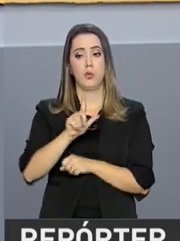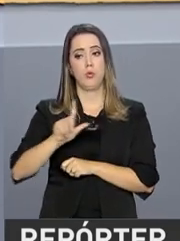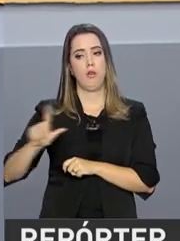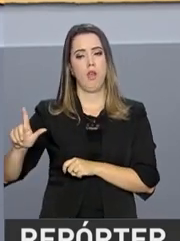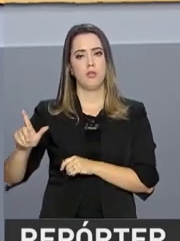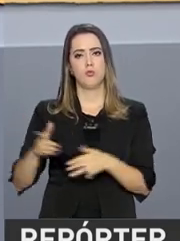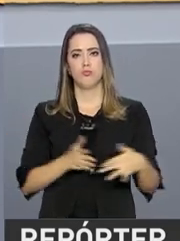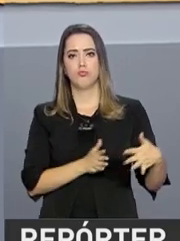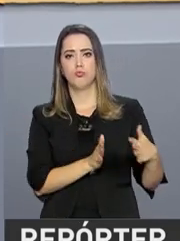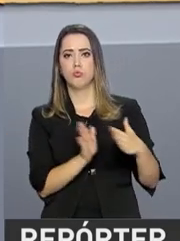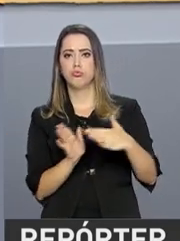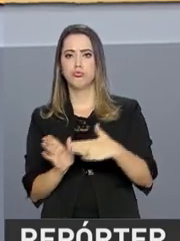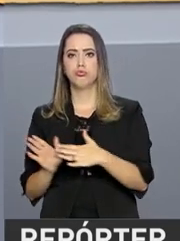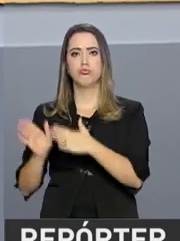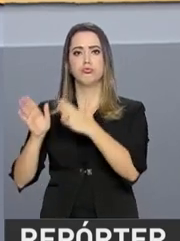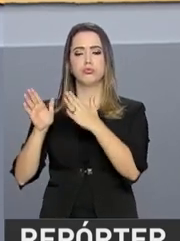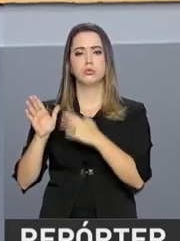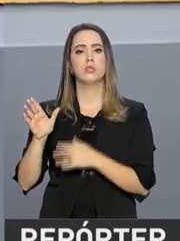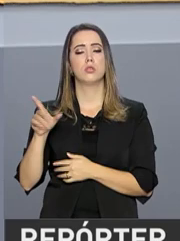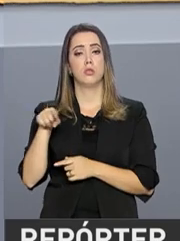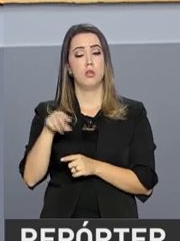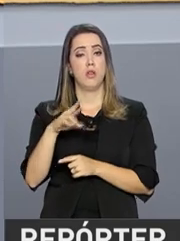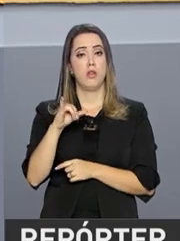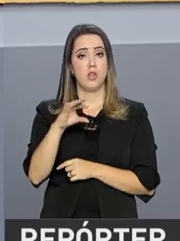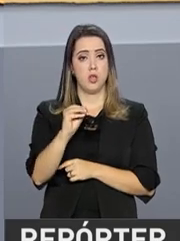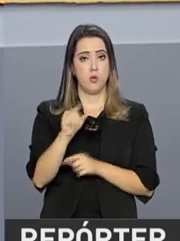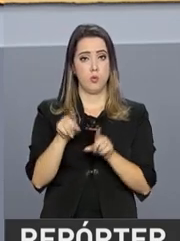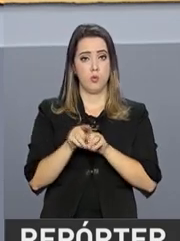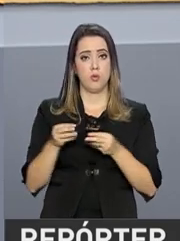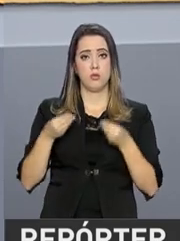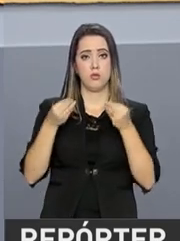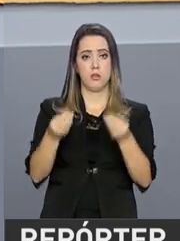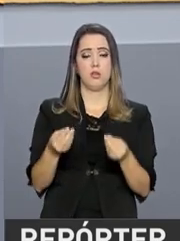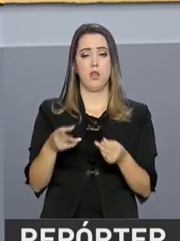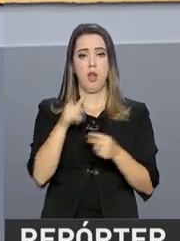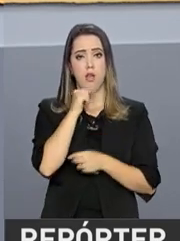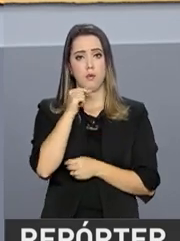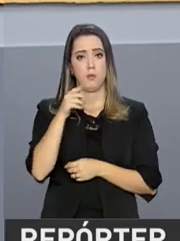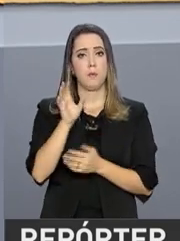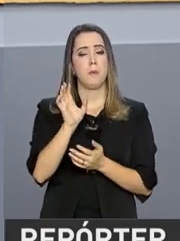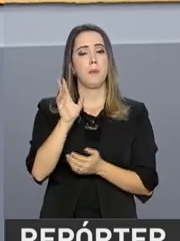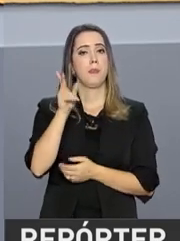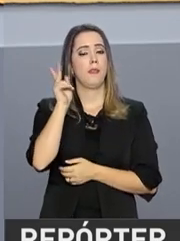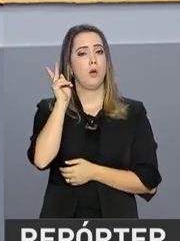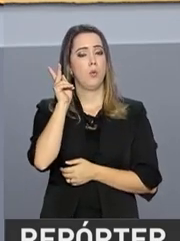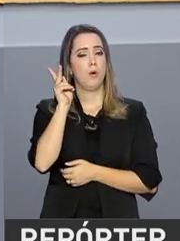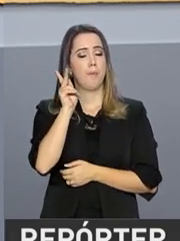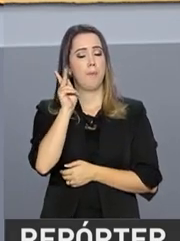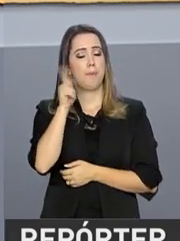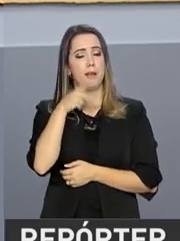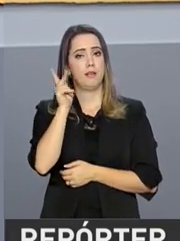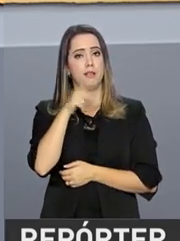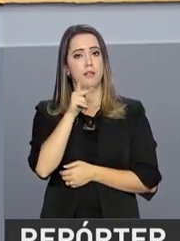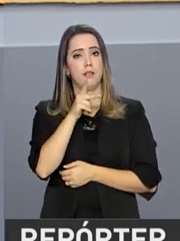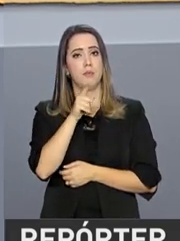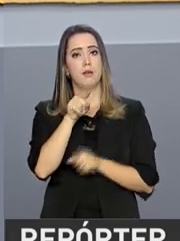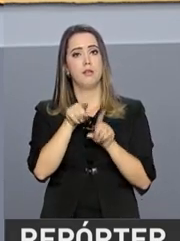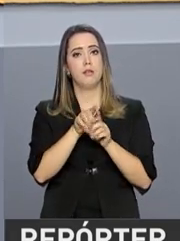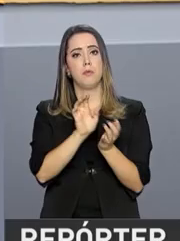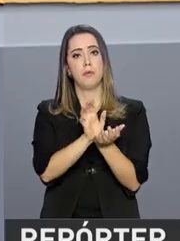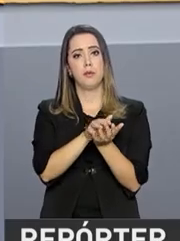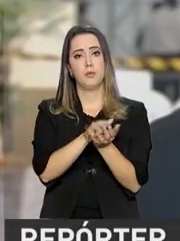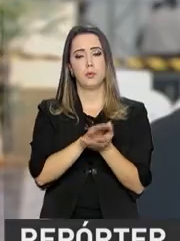essa é uma parte da transposição que distribui recursos hídricos para a população da paraíba e pernambuco que enfrenta uma grande